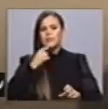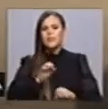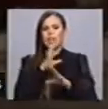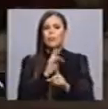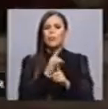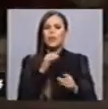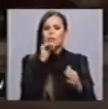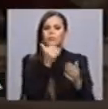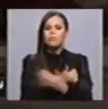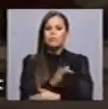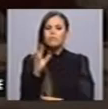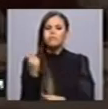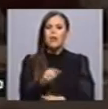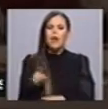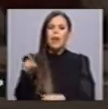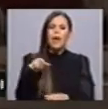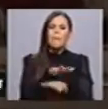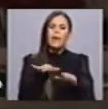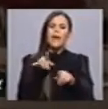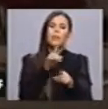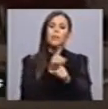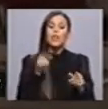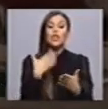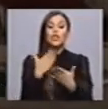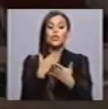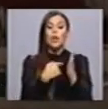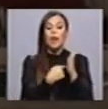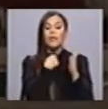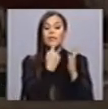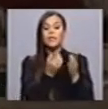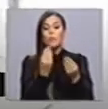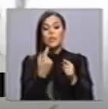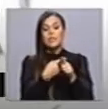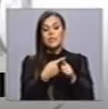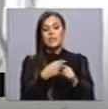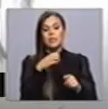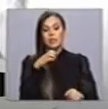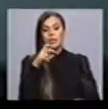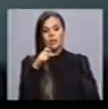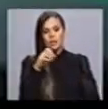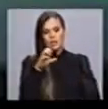porquê é que eles apareceram naquela costa? O que este estudo diz é muito interessante. Diz que os cachalotes